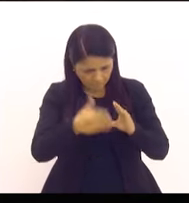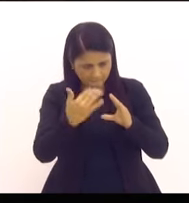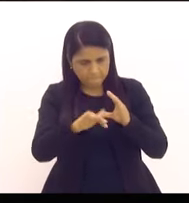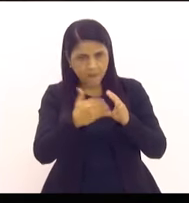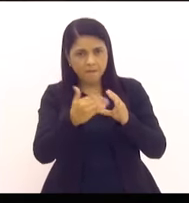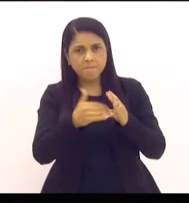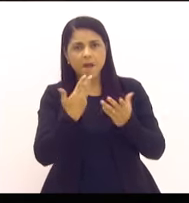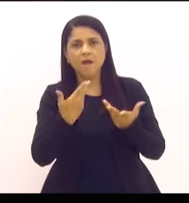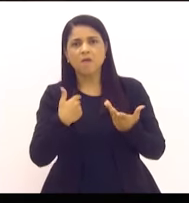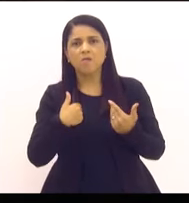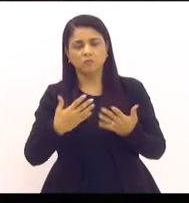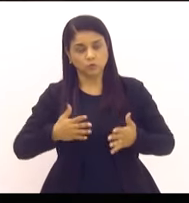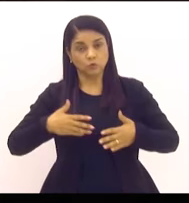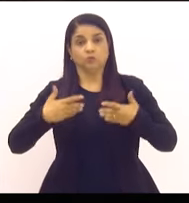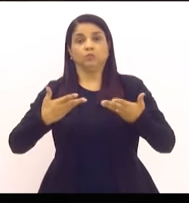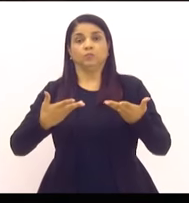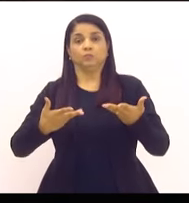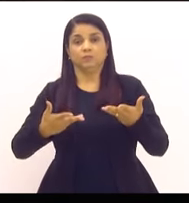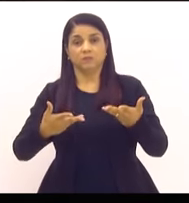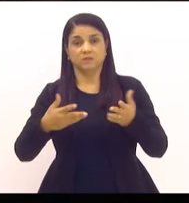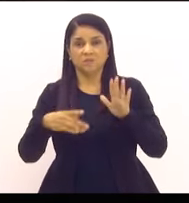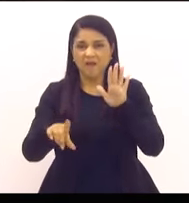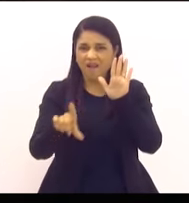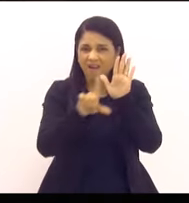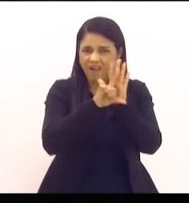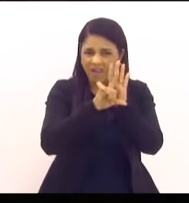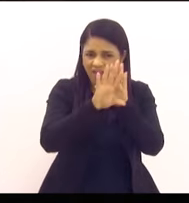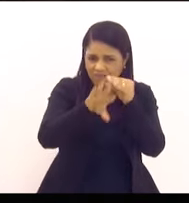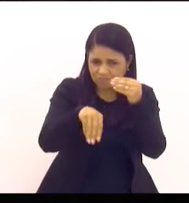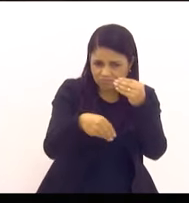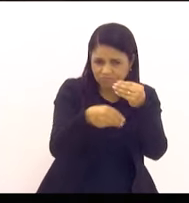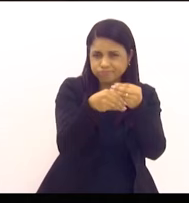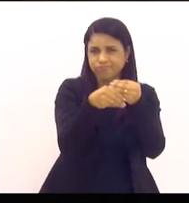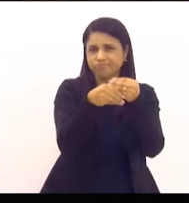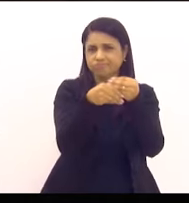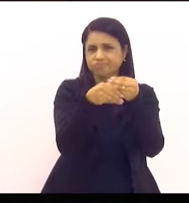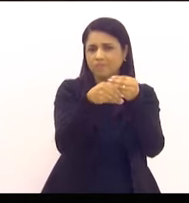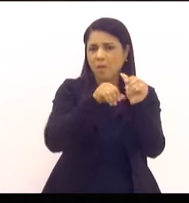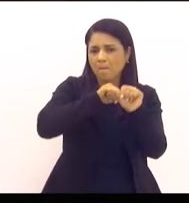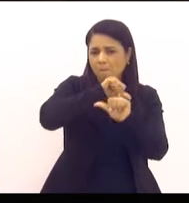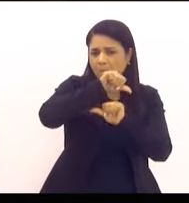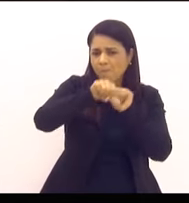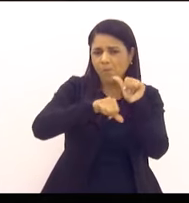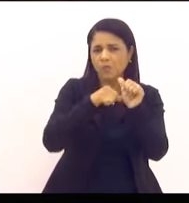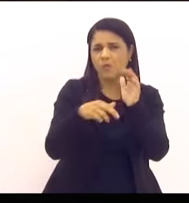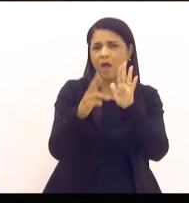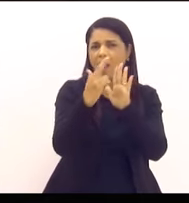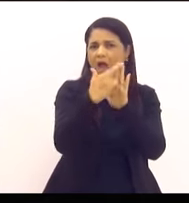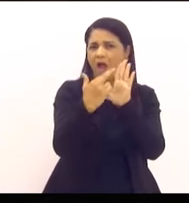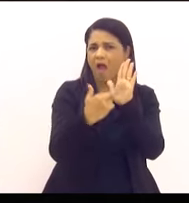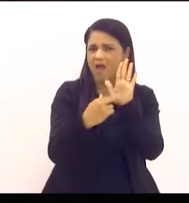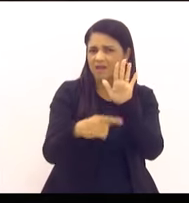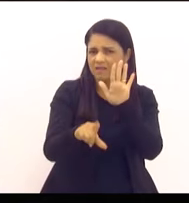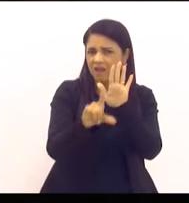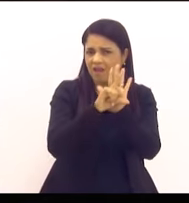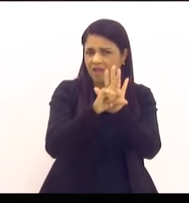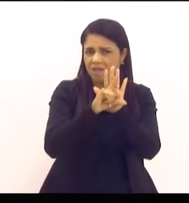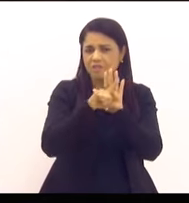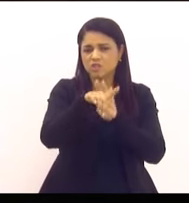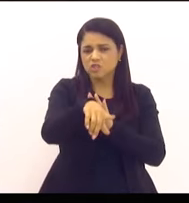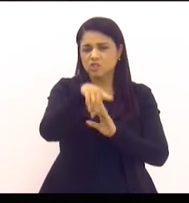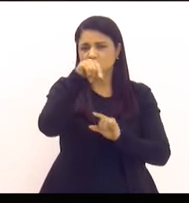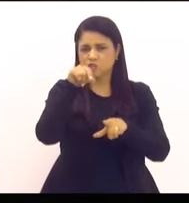Uma surpresa imensa, uma lei complementar que vai mudar a regra do jogo para escolher o chefe